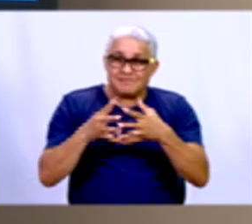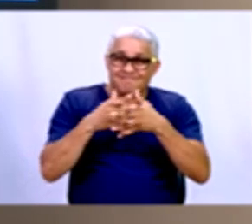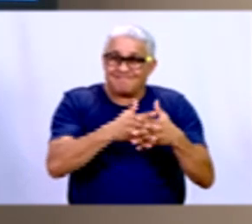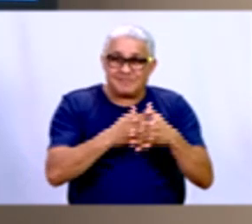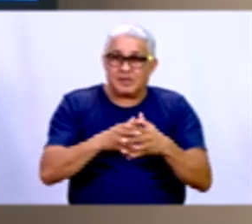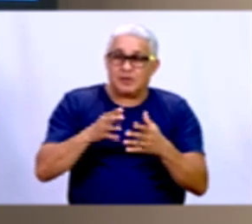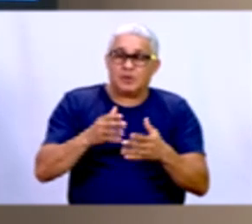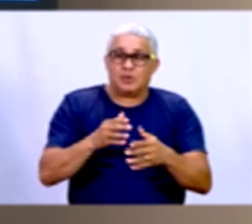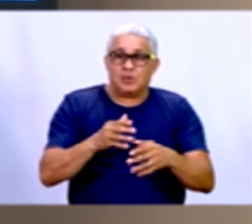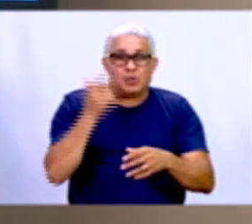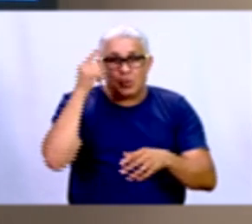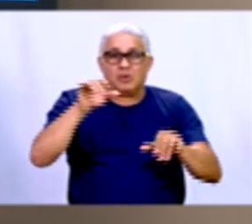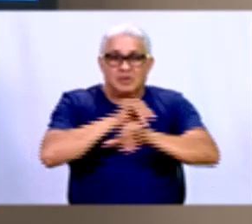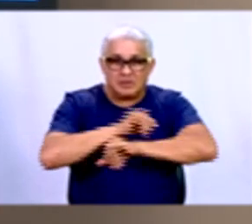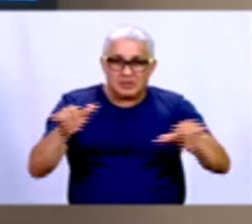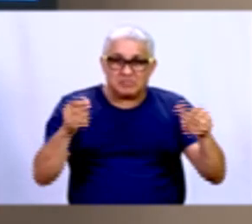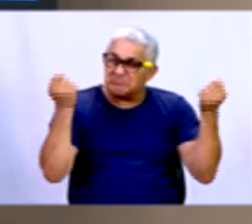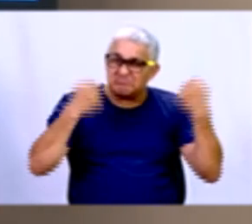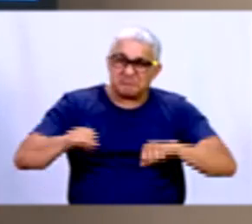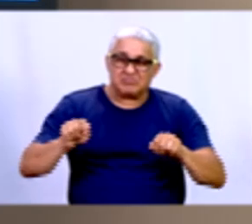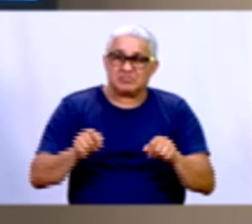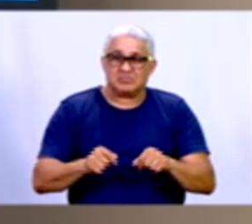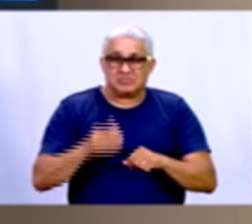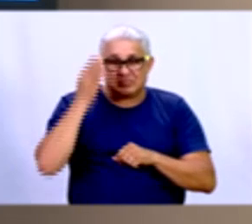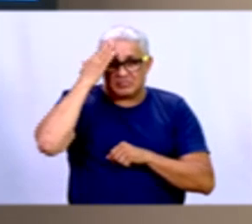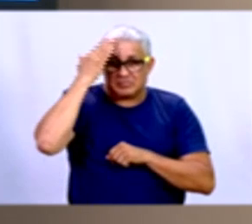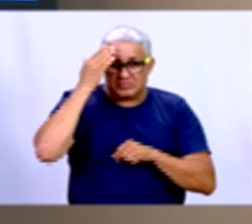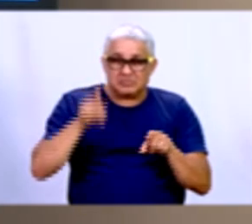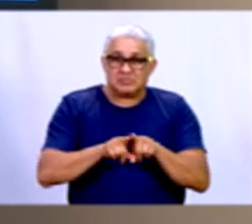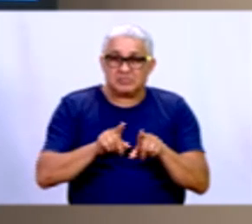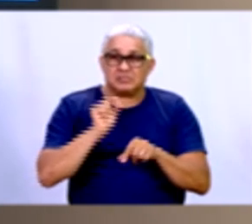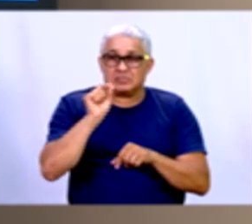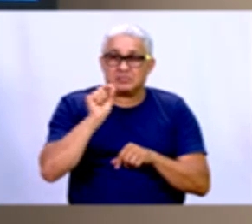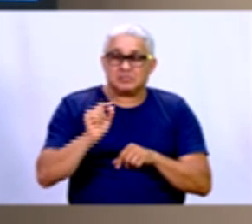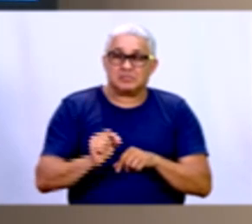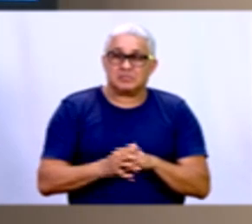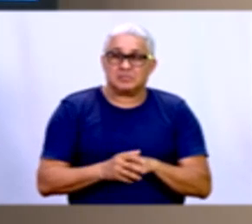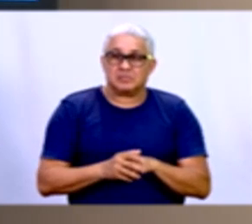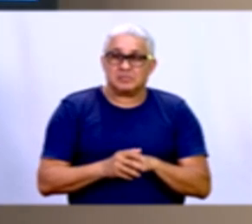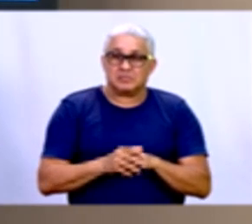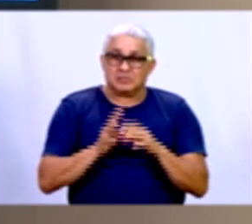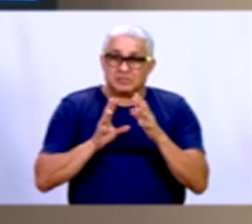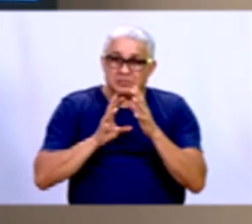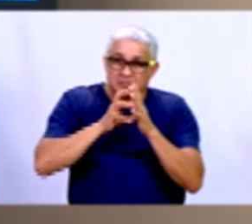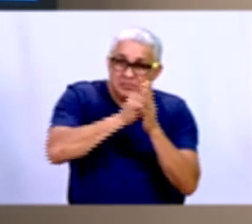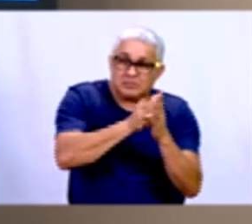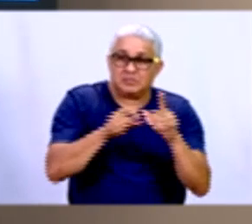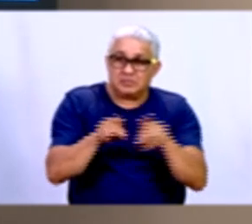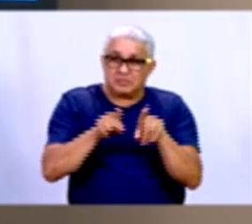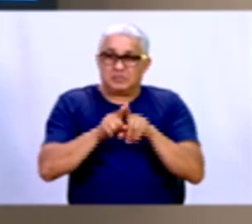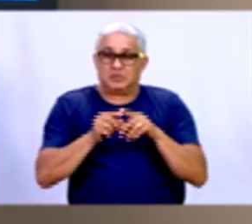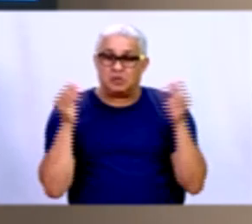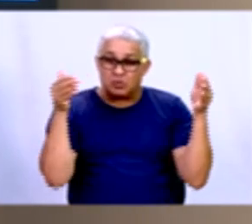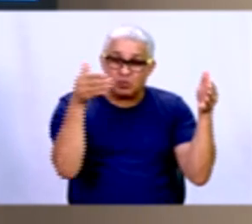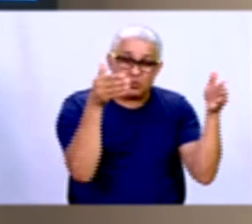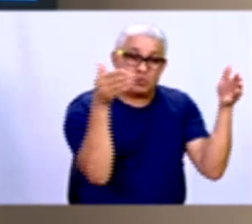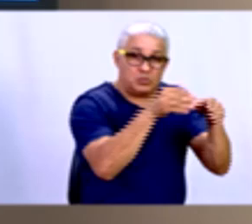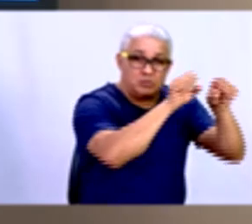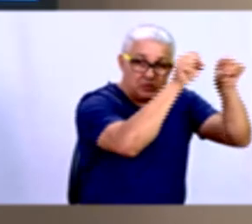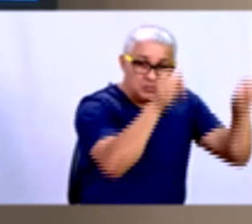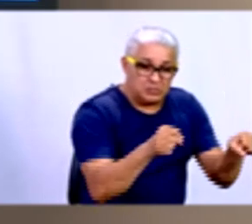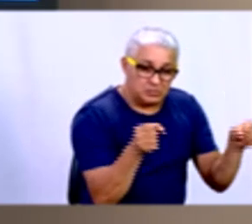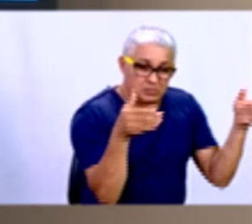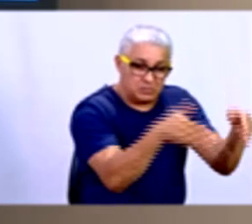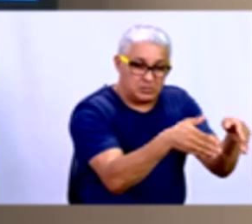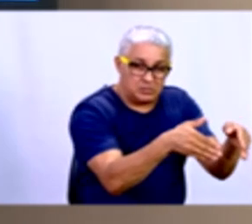ter, tá? Quais são as abordagens que eu tenho quando eu desenvolvo o sistema? Eu tenho foco no sistema ou eu tenho foco no meu usuário?